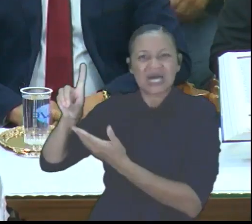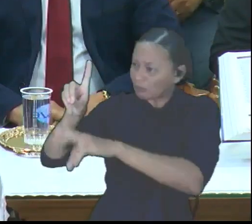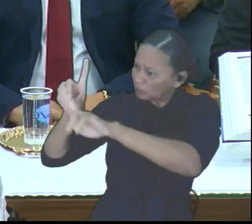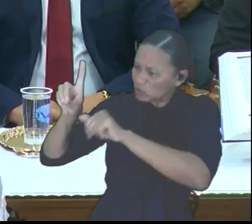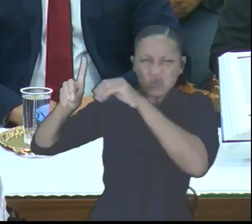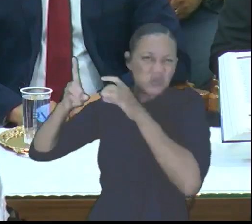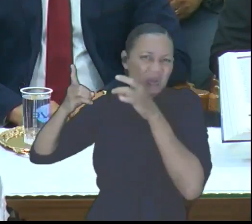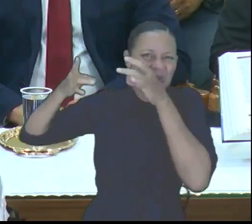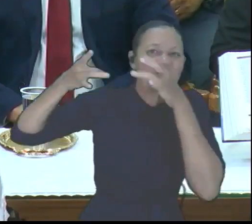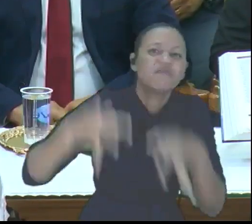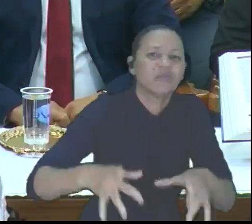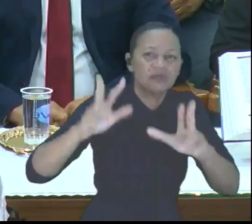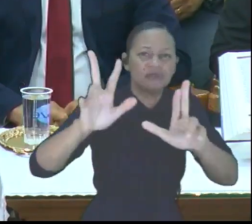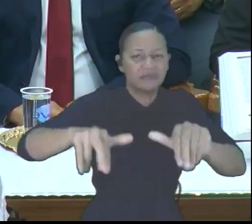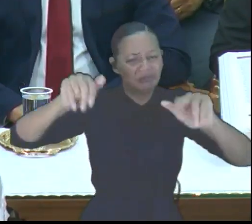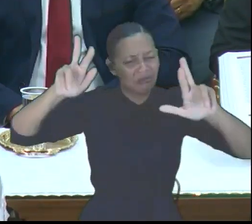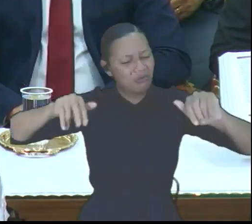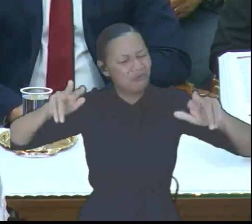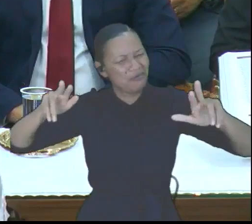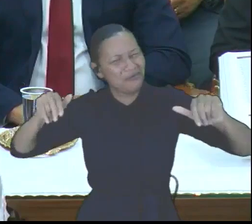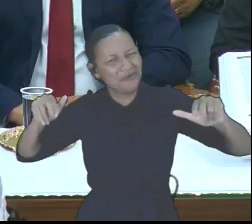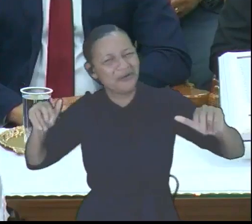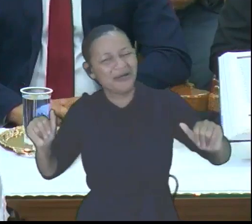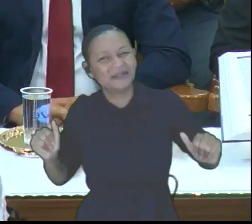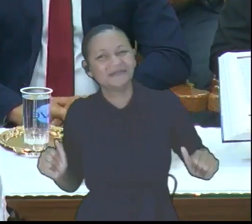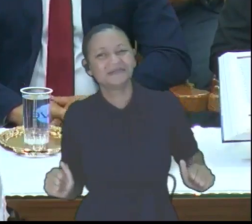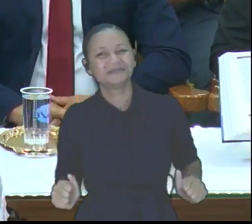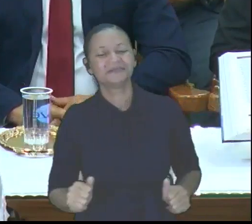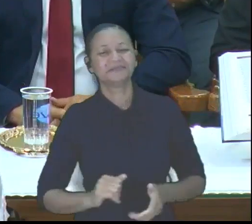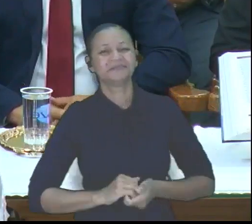nos abandonou.